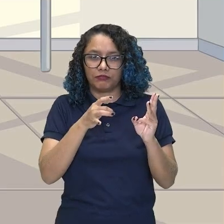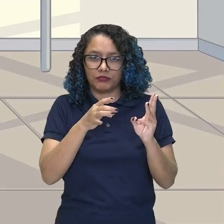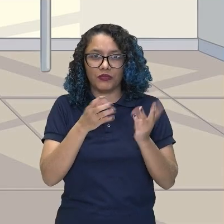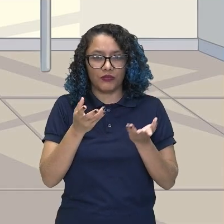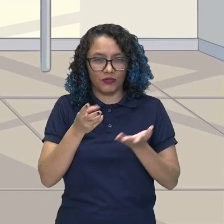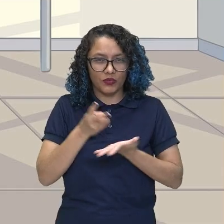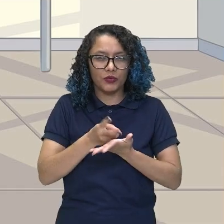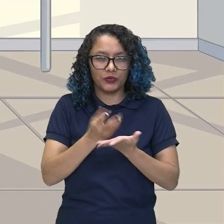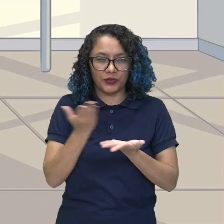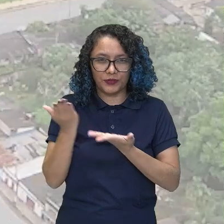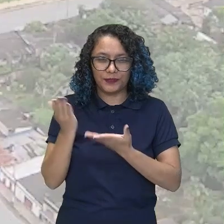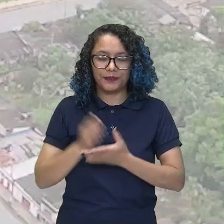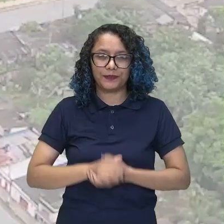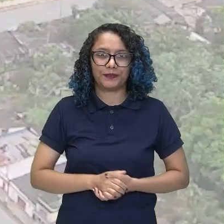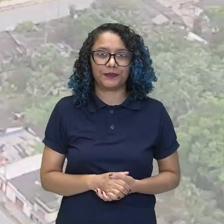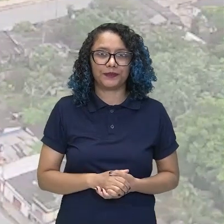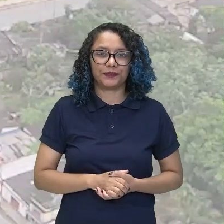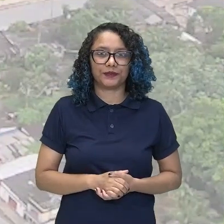vamos ver o vídeo.